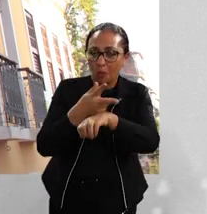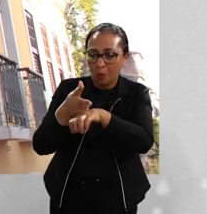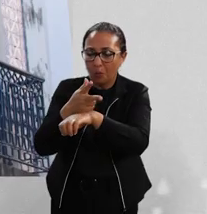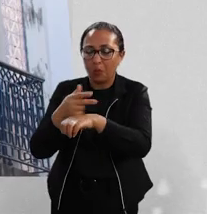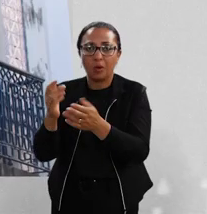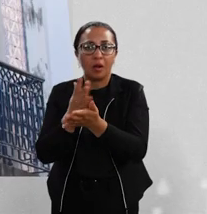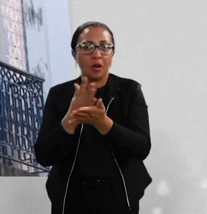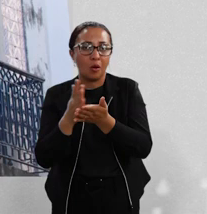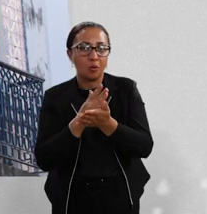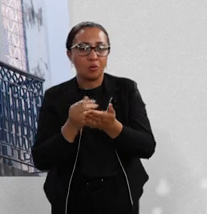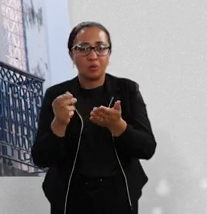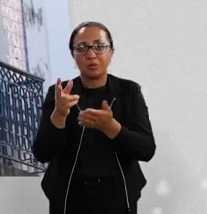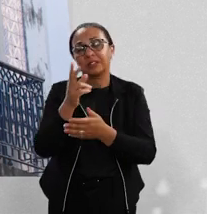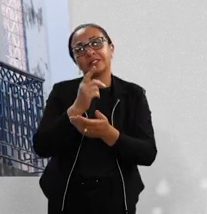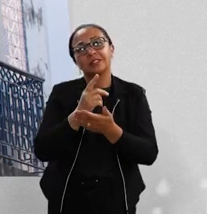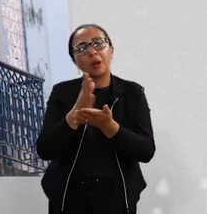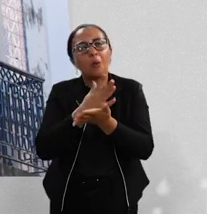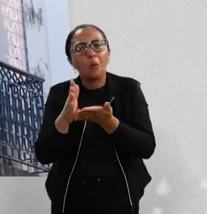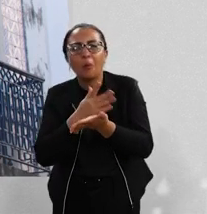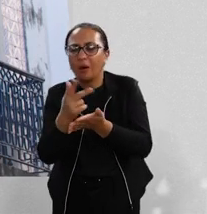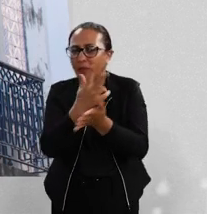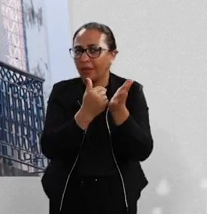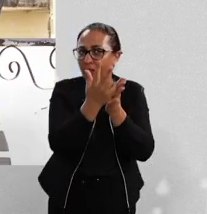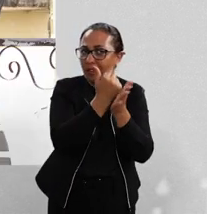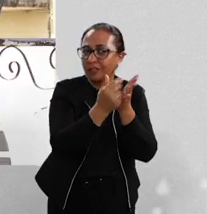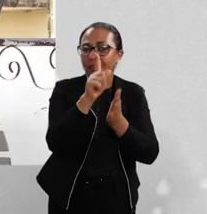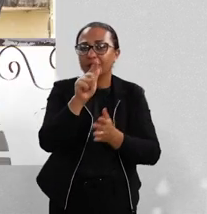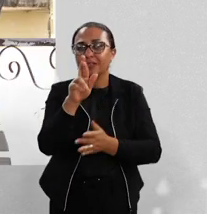o desenho de alguns gradis, né,